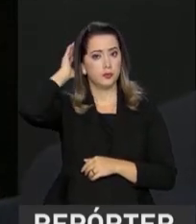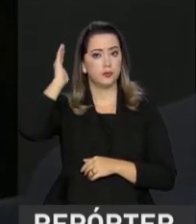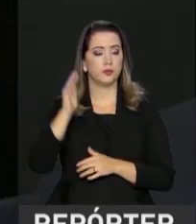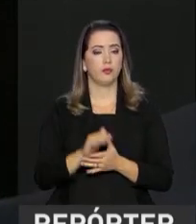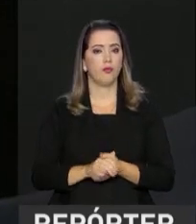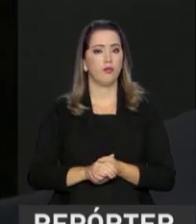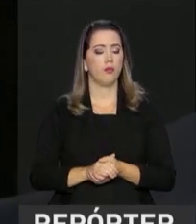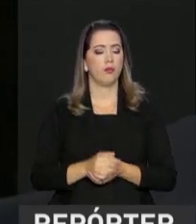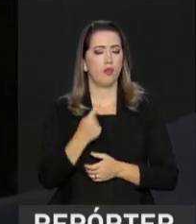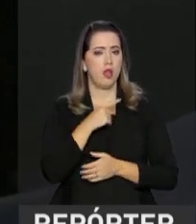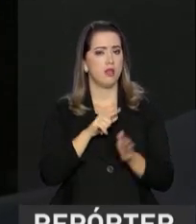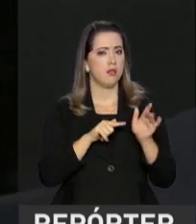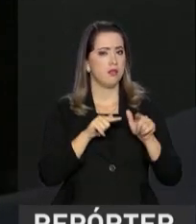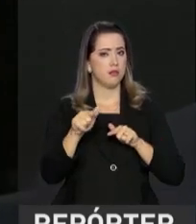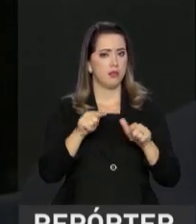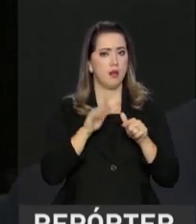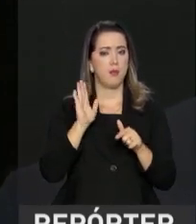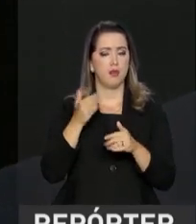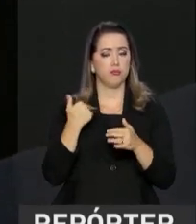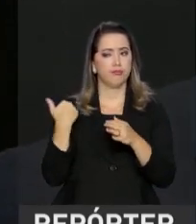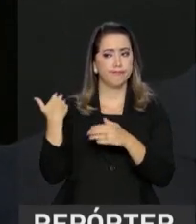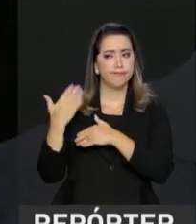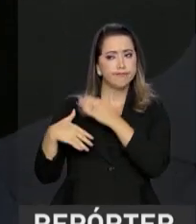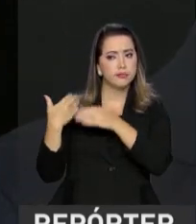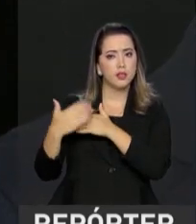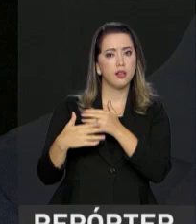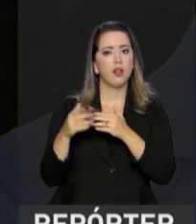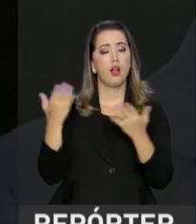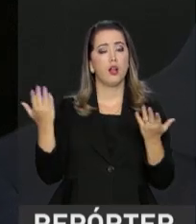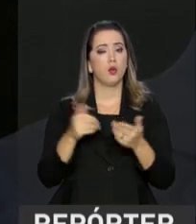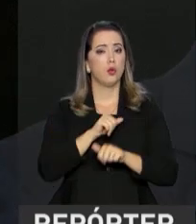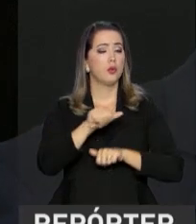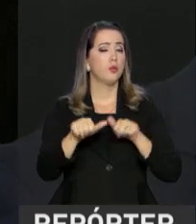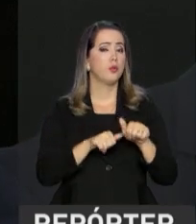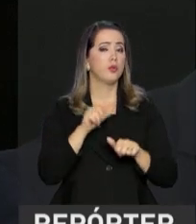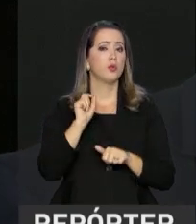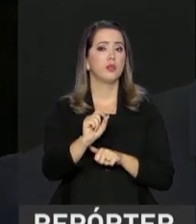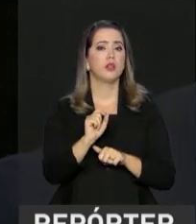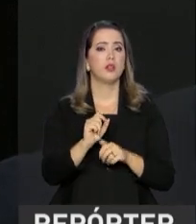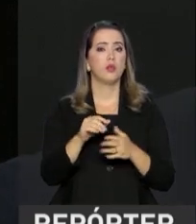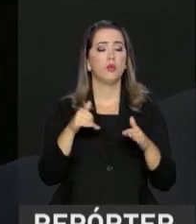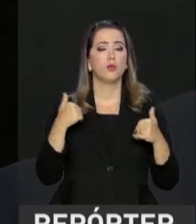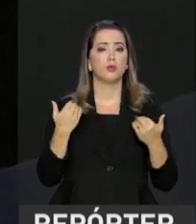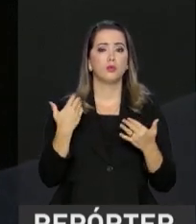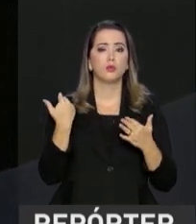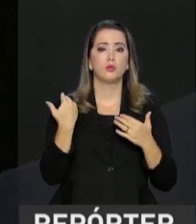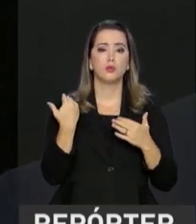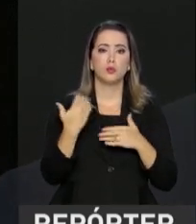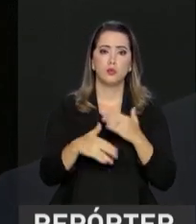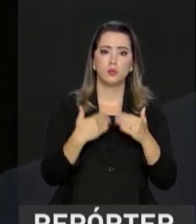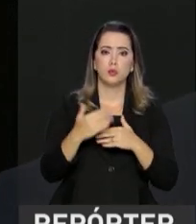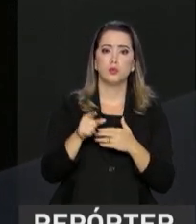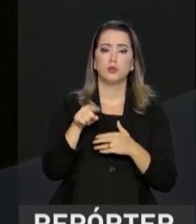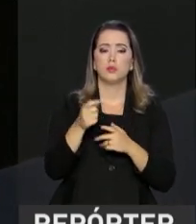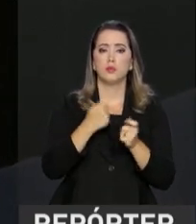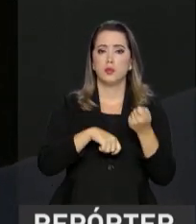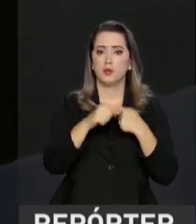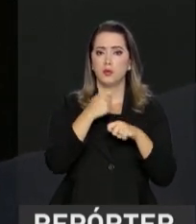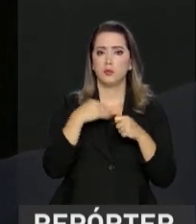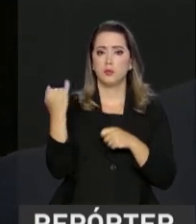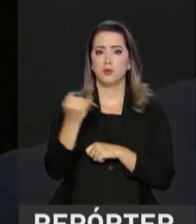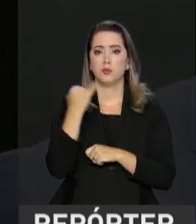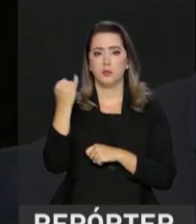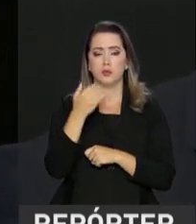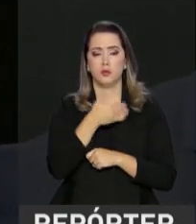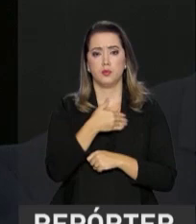trabalho como o senhor falou já vem sendo feito desde 2016 o que muda agora né quais os avanços nesse sentido também gera uma economia importante para os